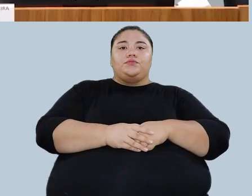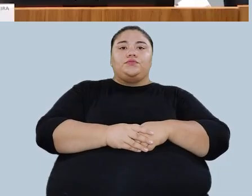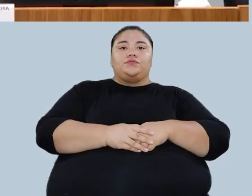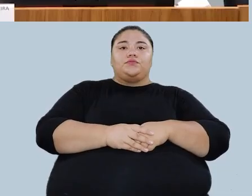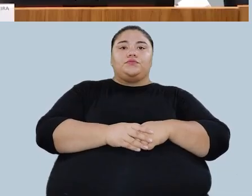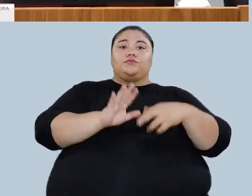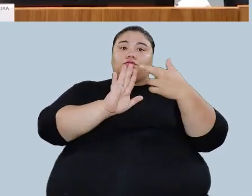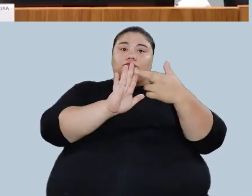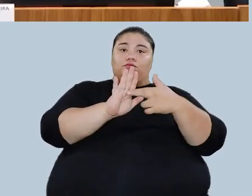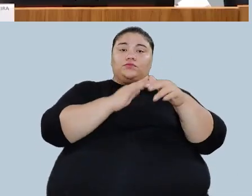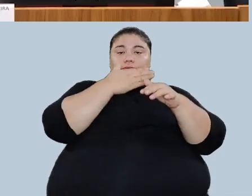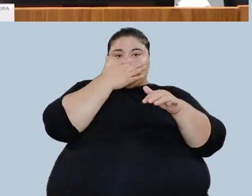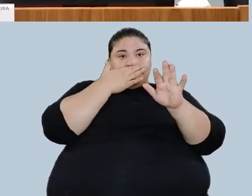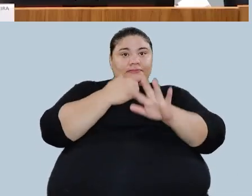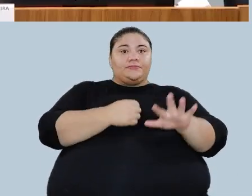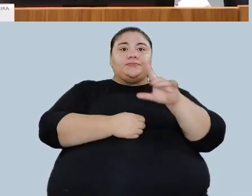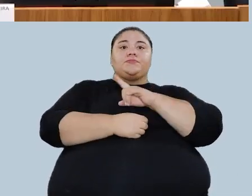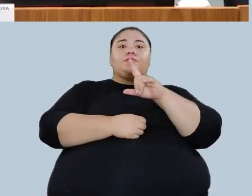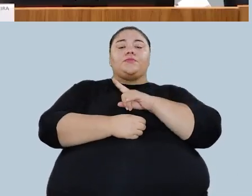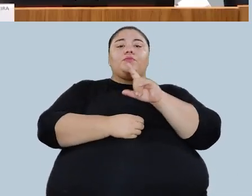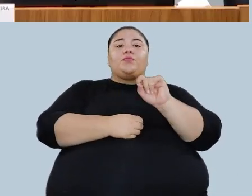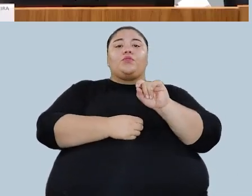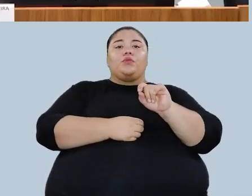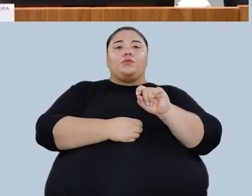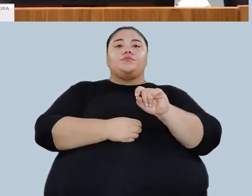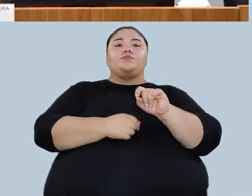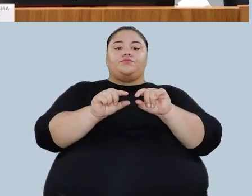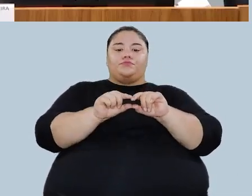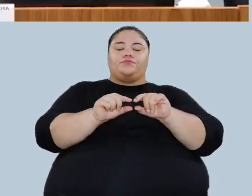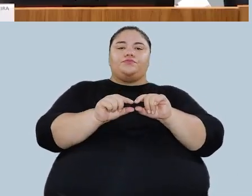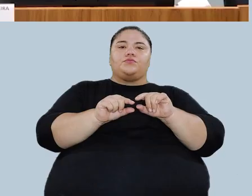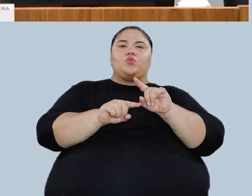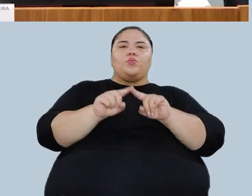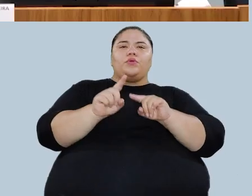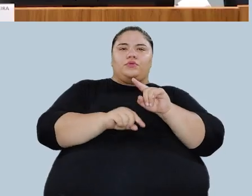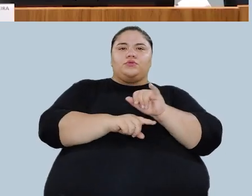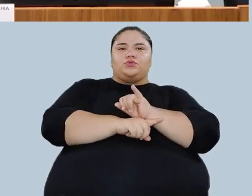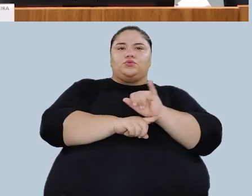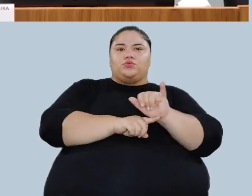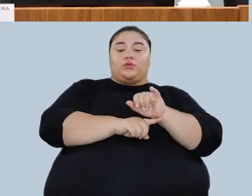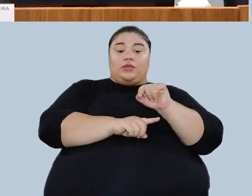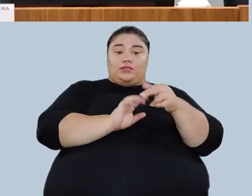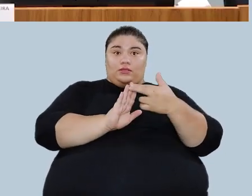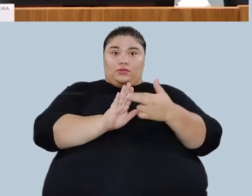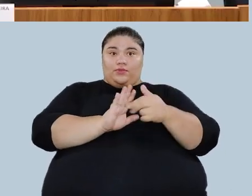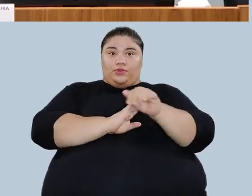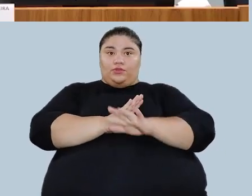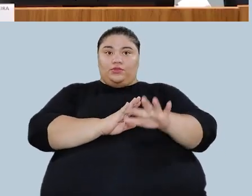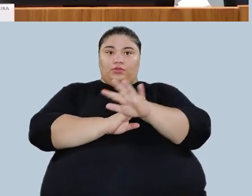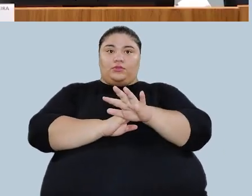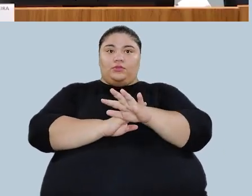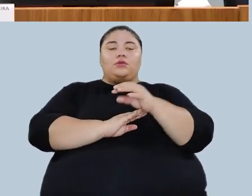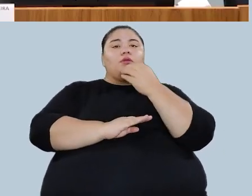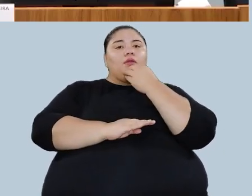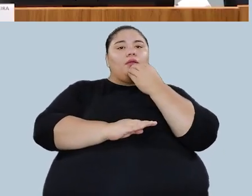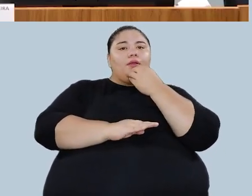O regime geral envolve uma figura chamada split payment. E esse regime geral,